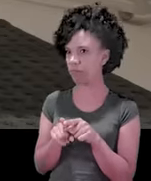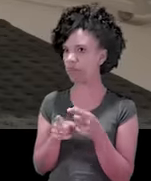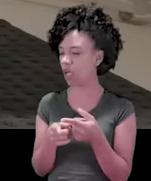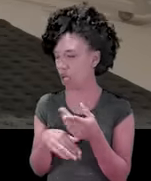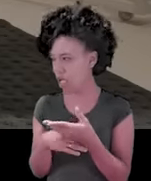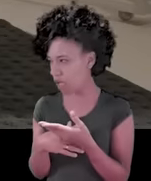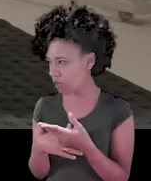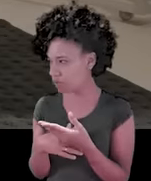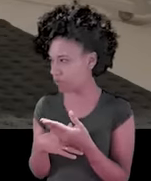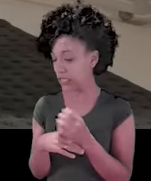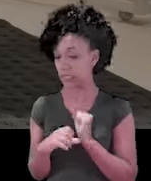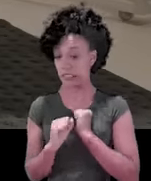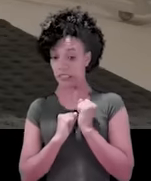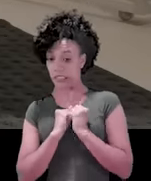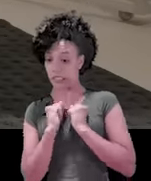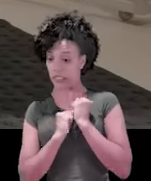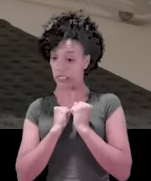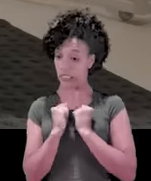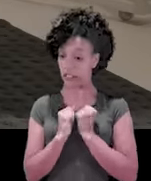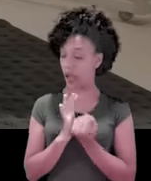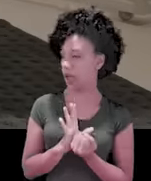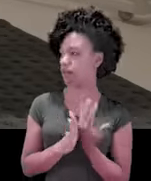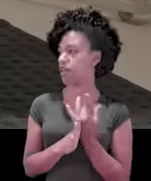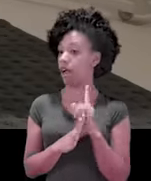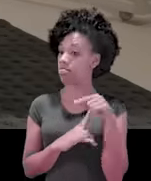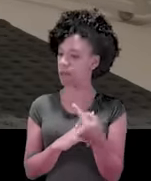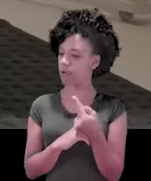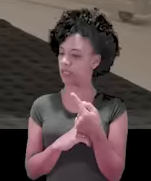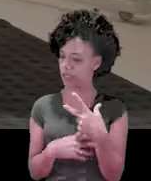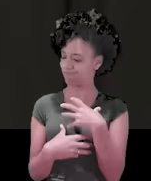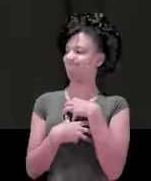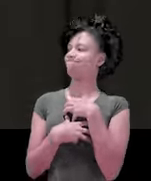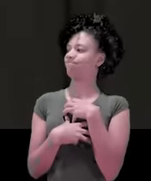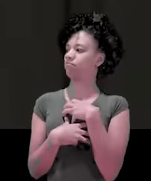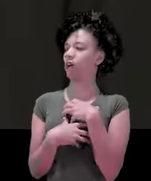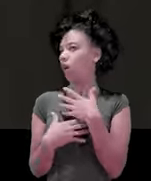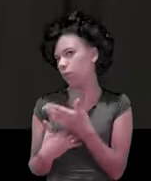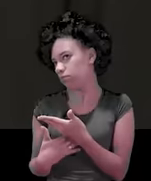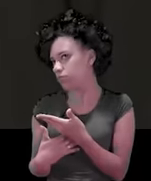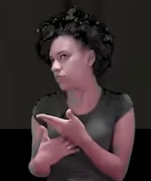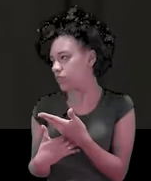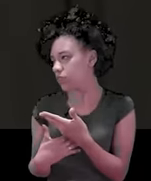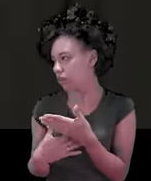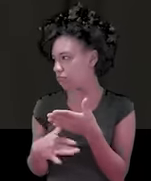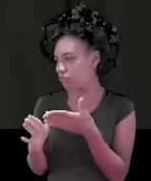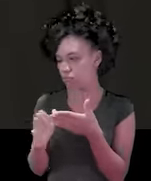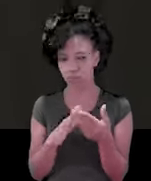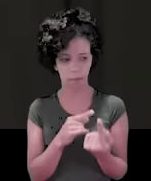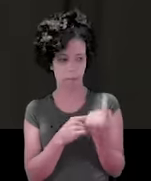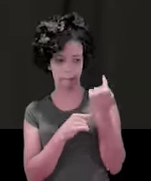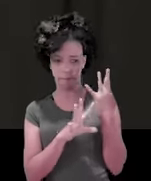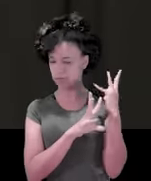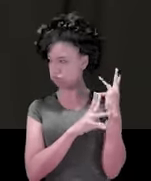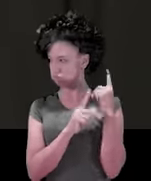os coletores a ansiedade ela surge e depois da propriedade quando você era lá no nos